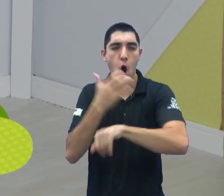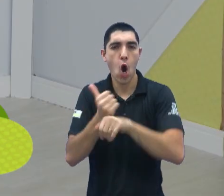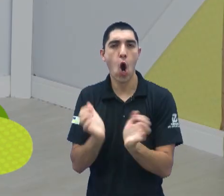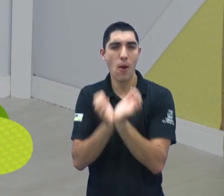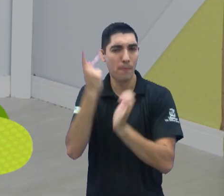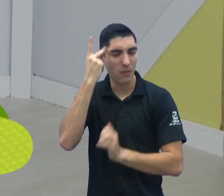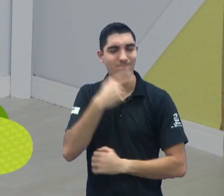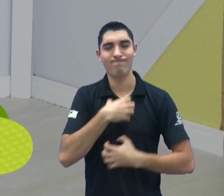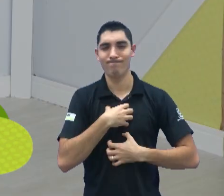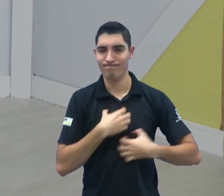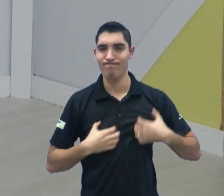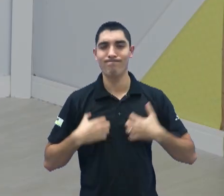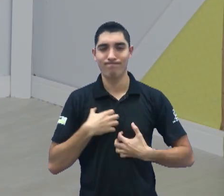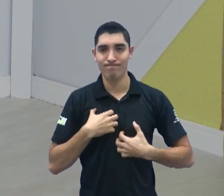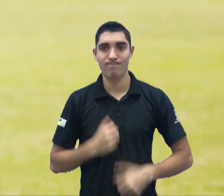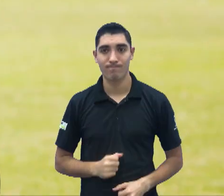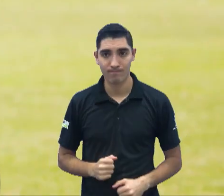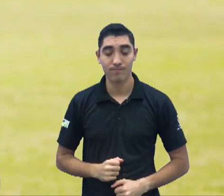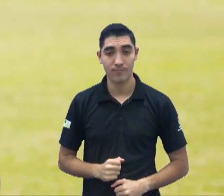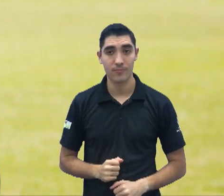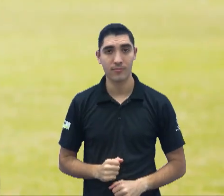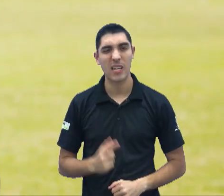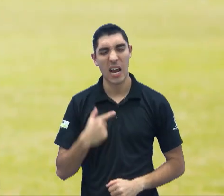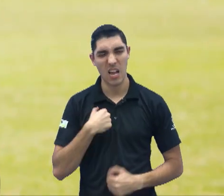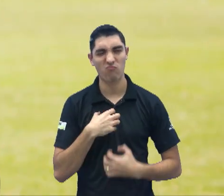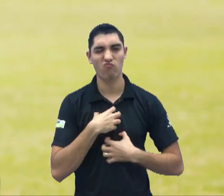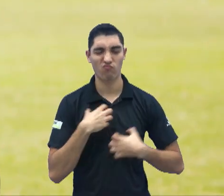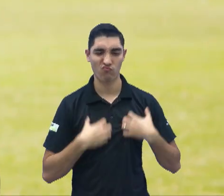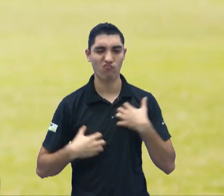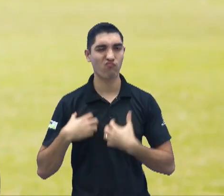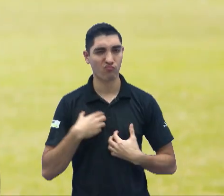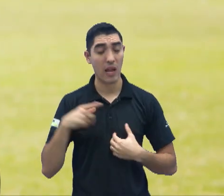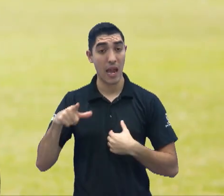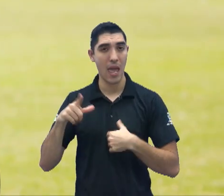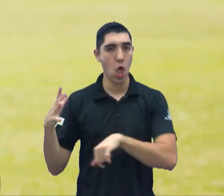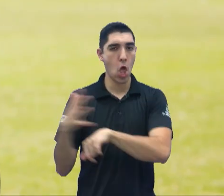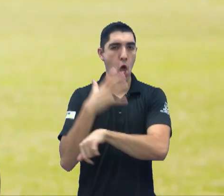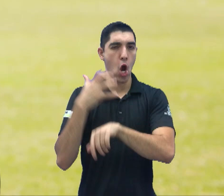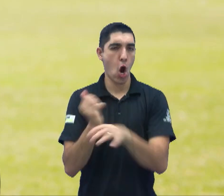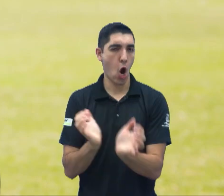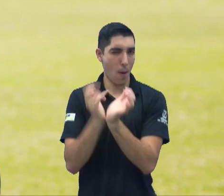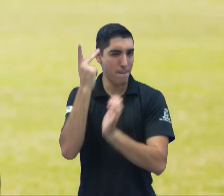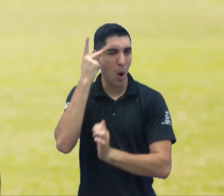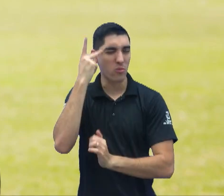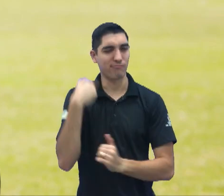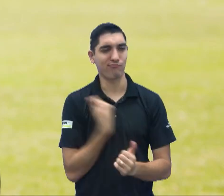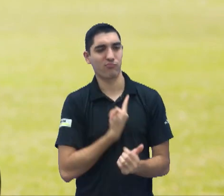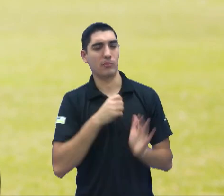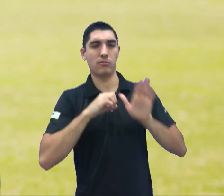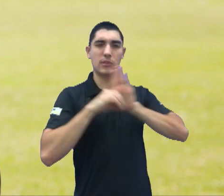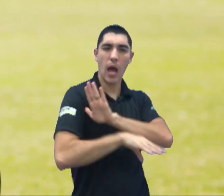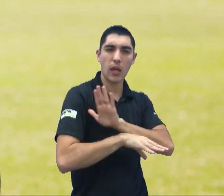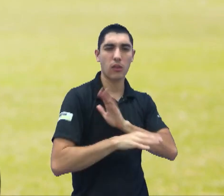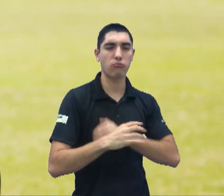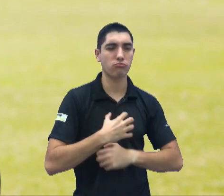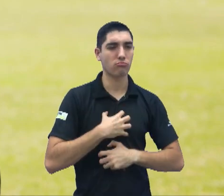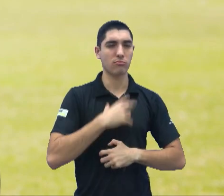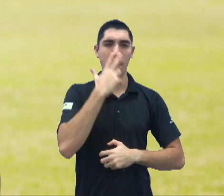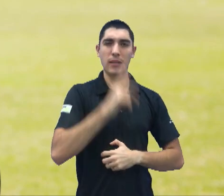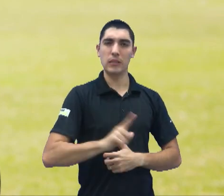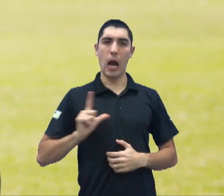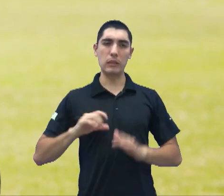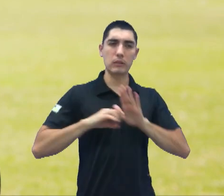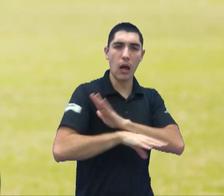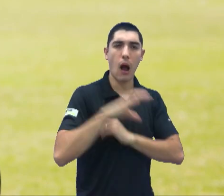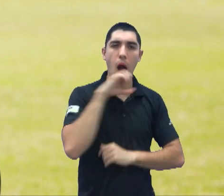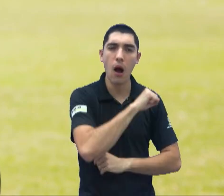Marelli. A gente ainda machuca um pouco, né? Mas enfim, ficam as lições, principalmente daquilo que a gente tem que melhorar, daquilo que a gente pode